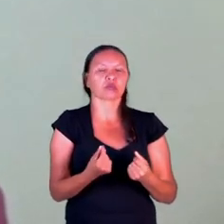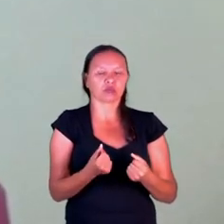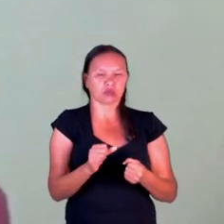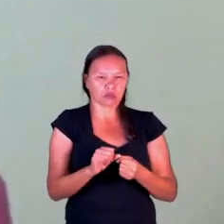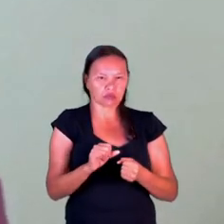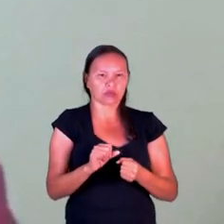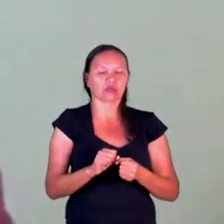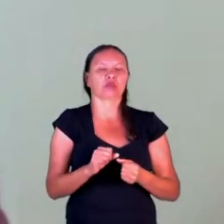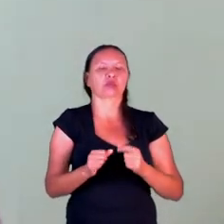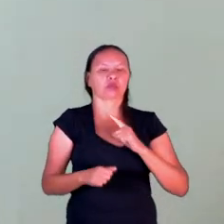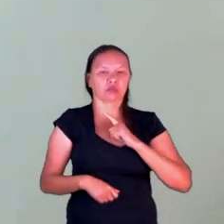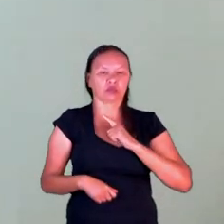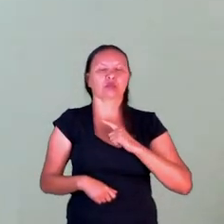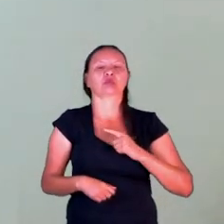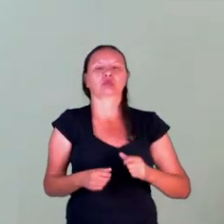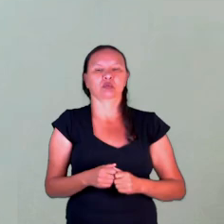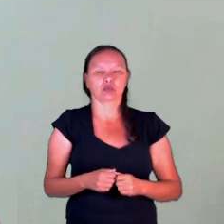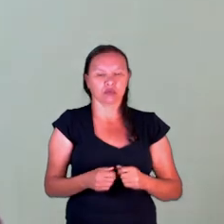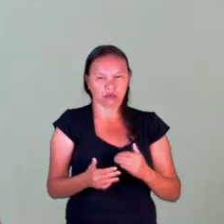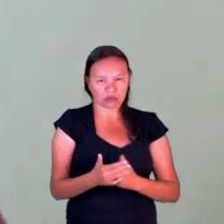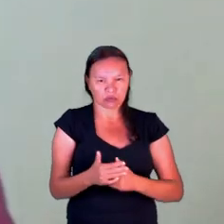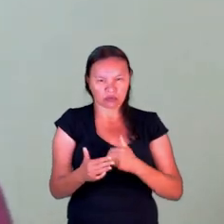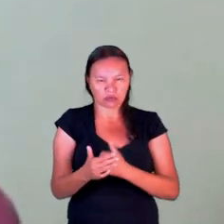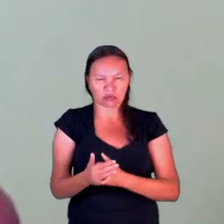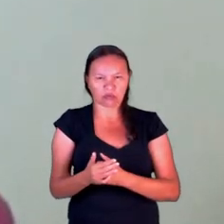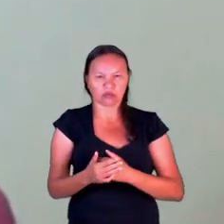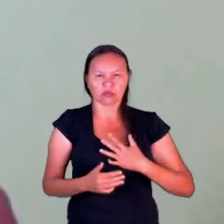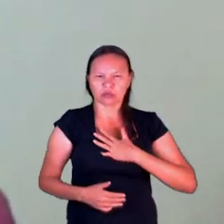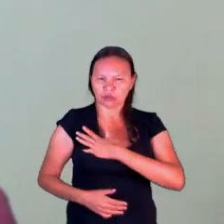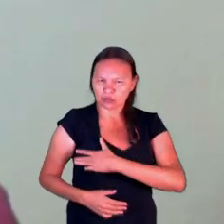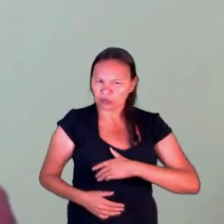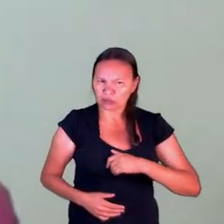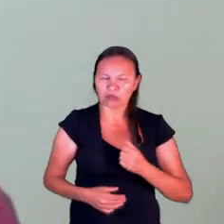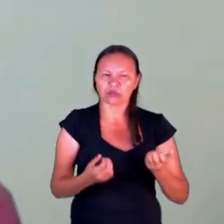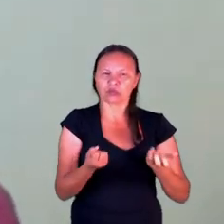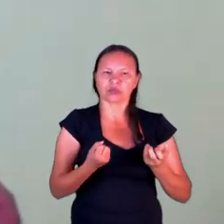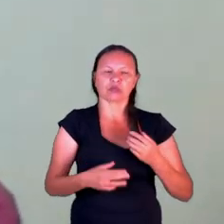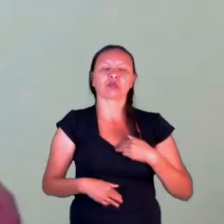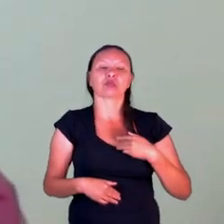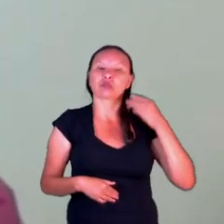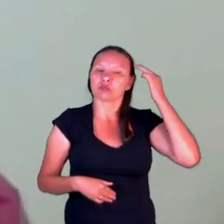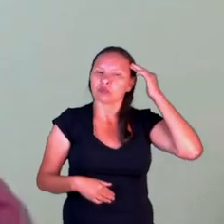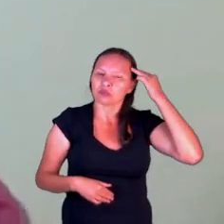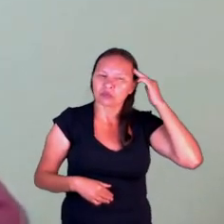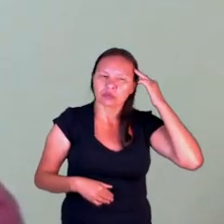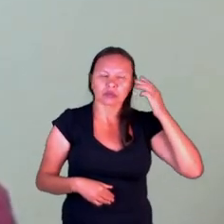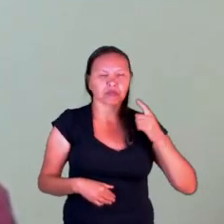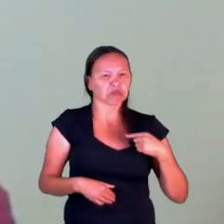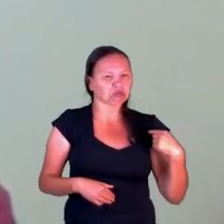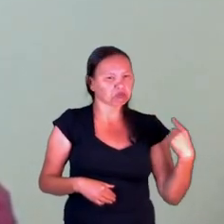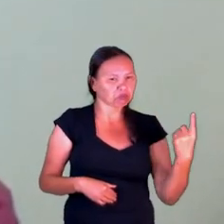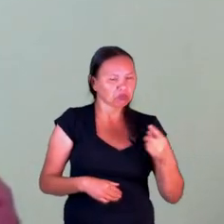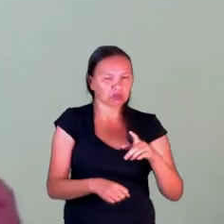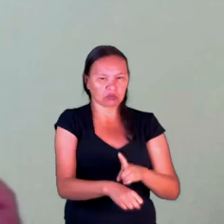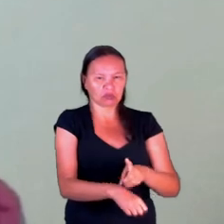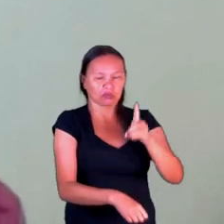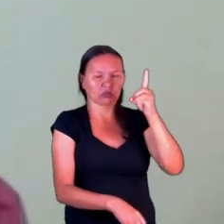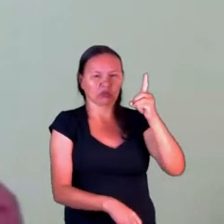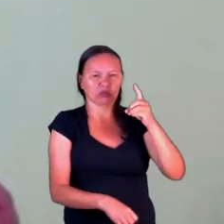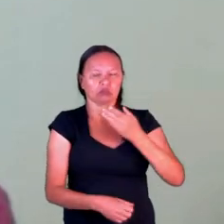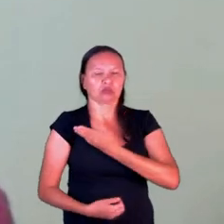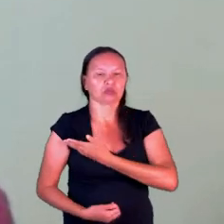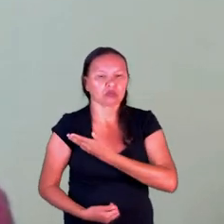planos que foram elaborados E aí o que eu gostaria de saber D Dr olimp do senhor ou dos outros eh